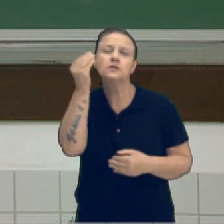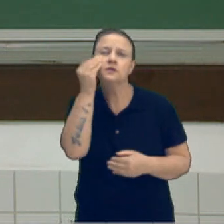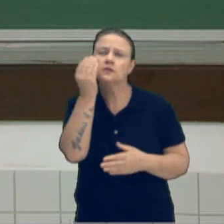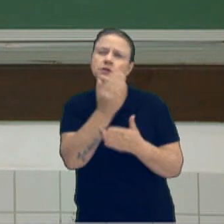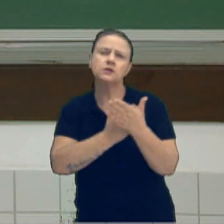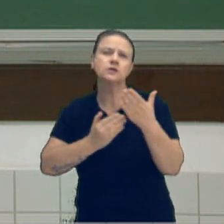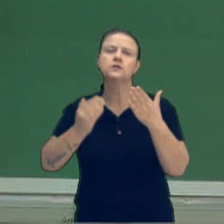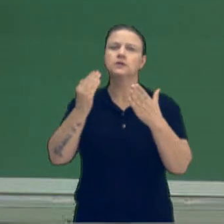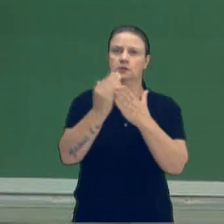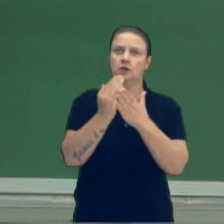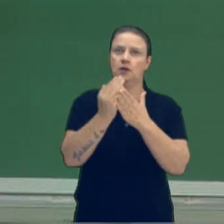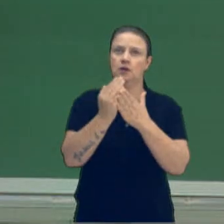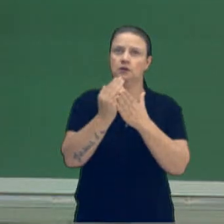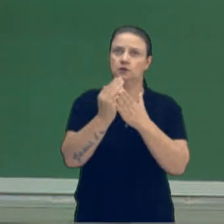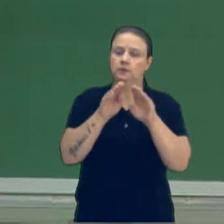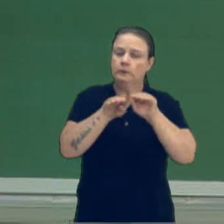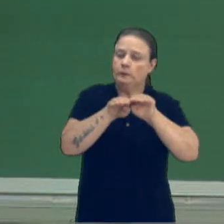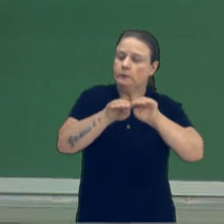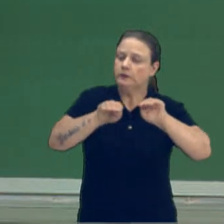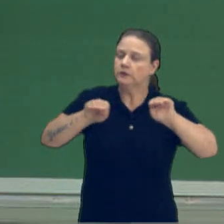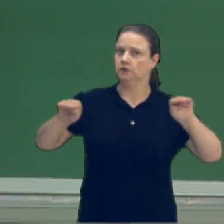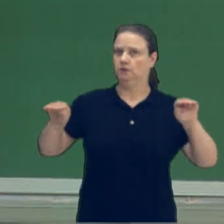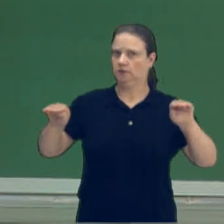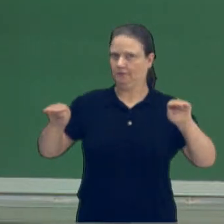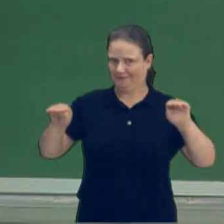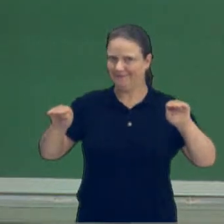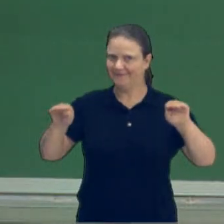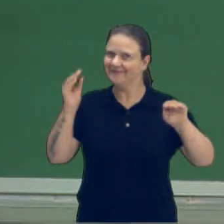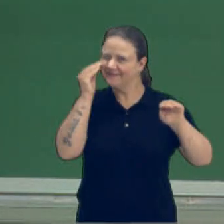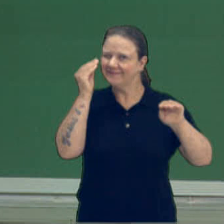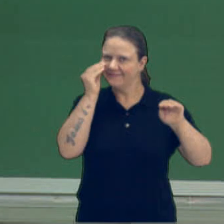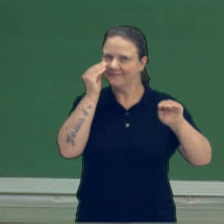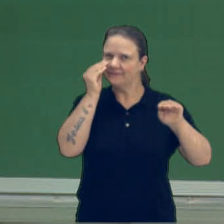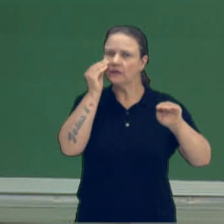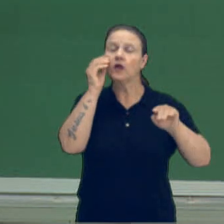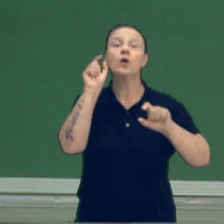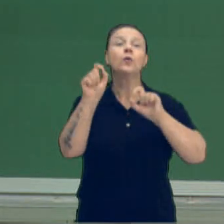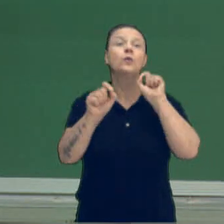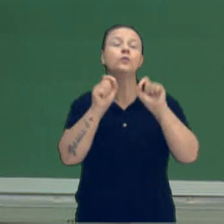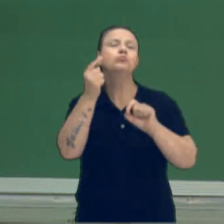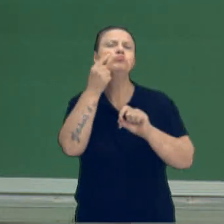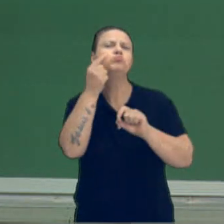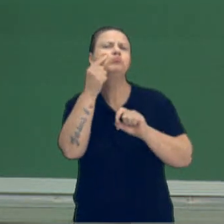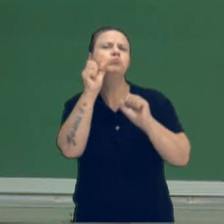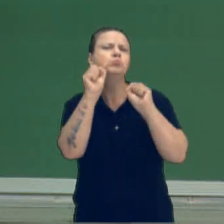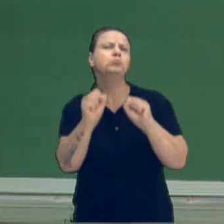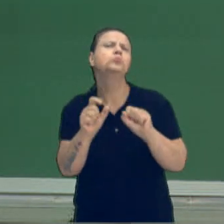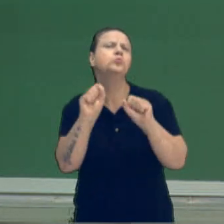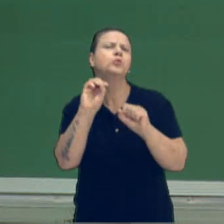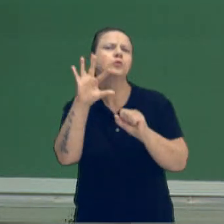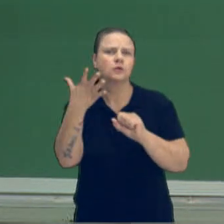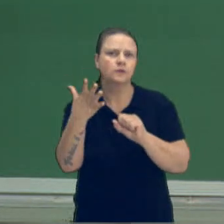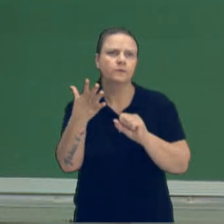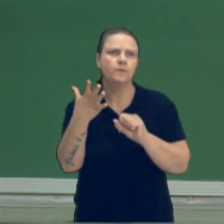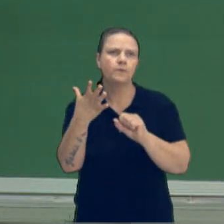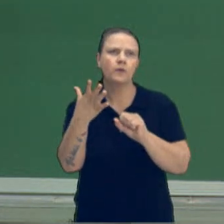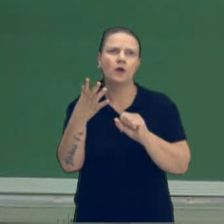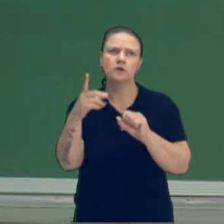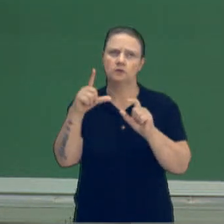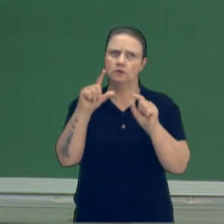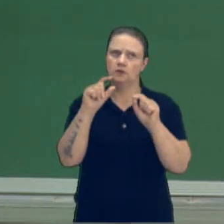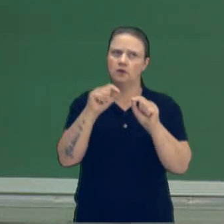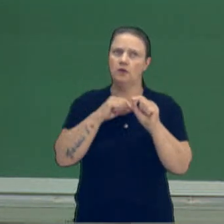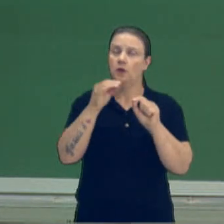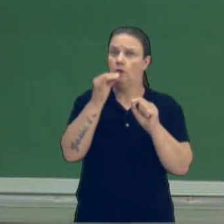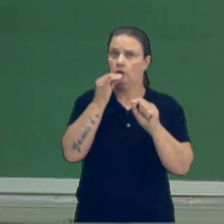nosso percurso reto, tá? Então, vamos tentar ver o que pode acontecer aqui. Lembrando, a gente vai contar unidades aqui, tá certo? Como